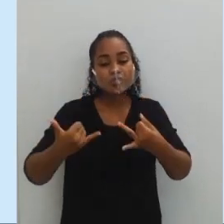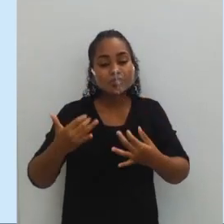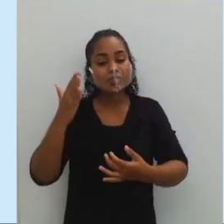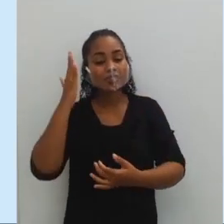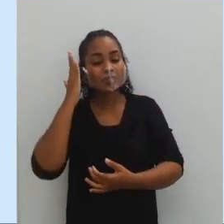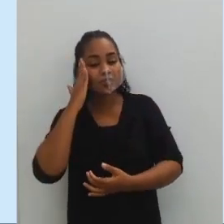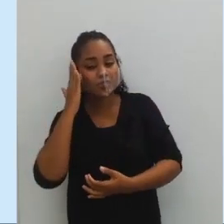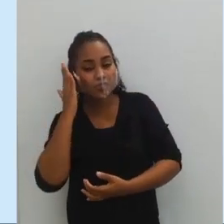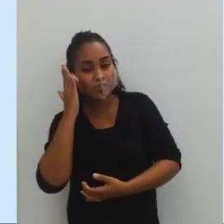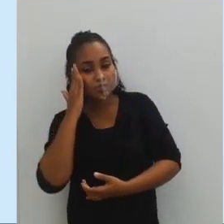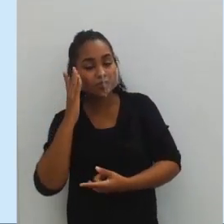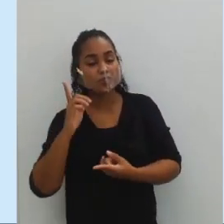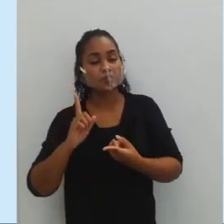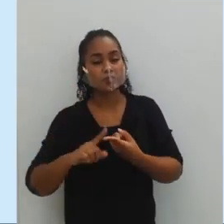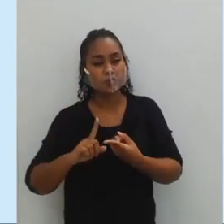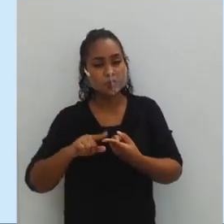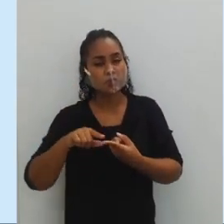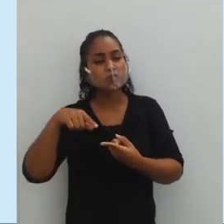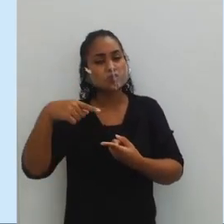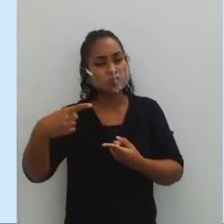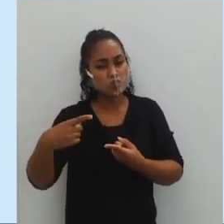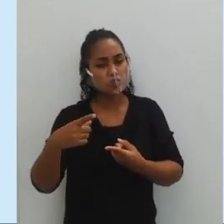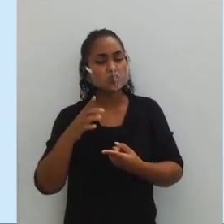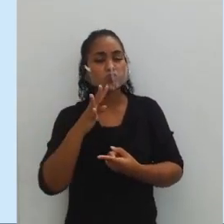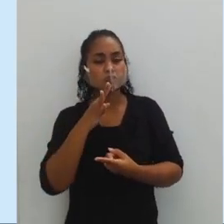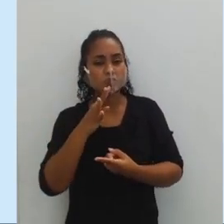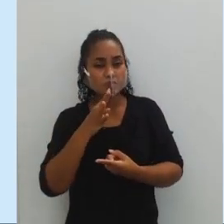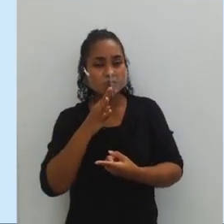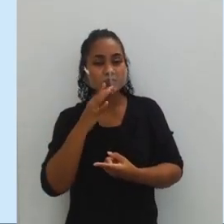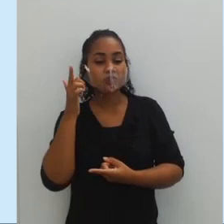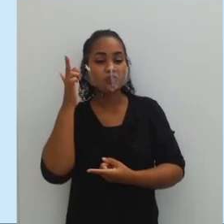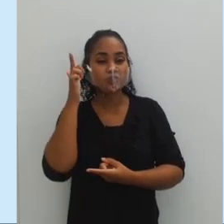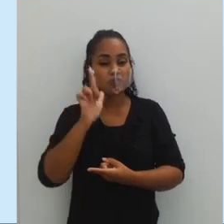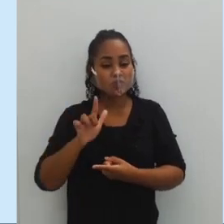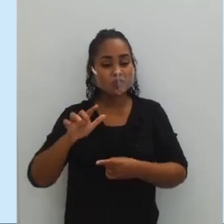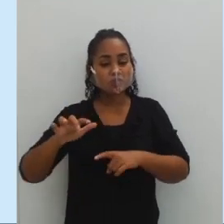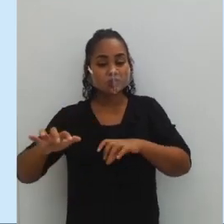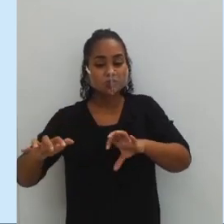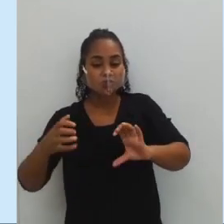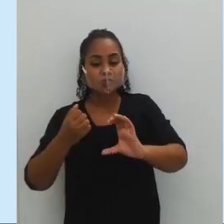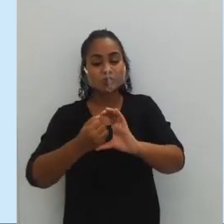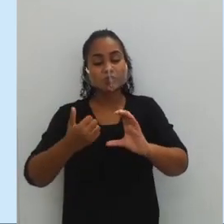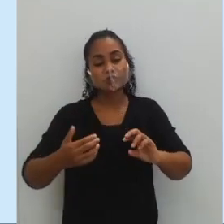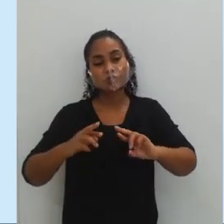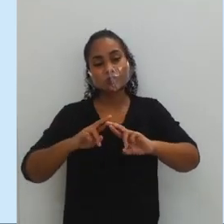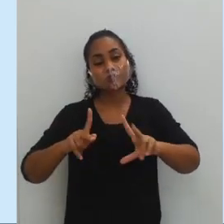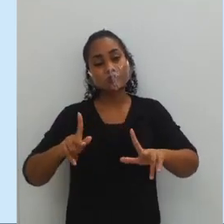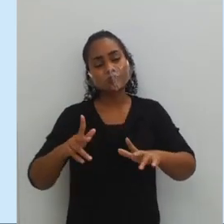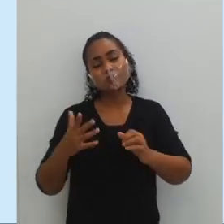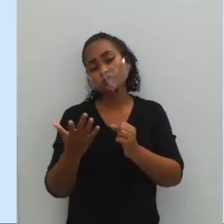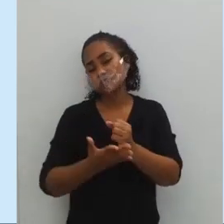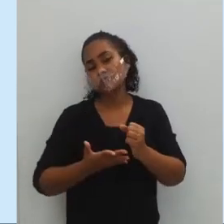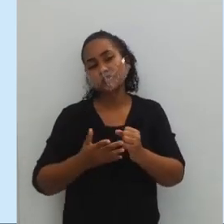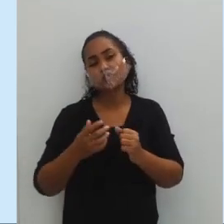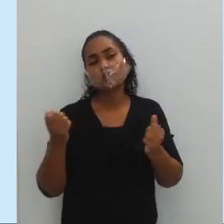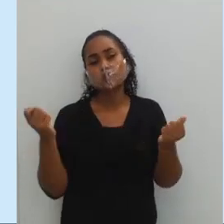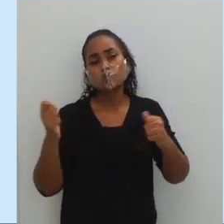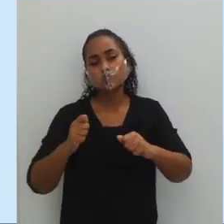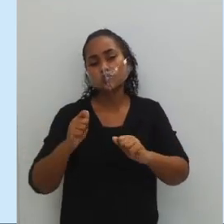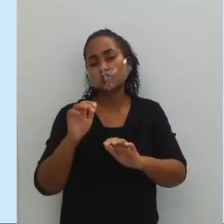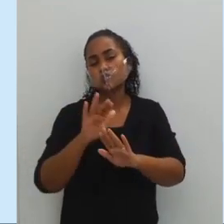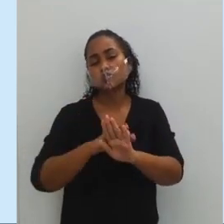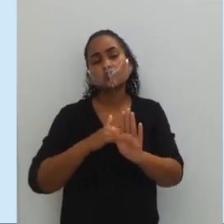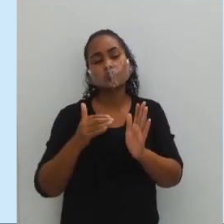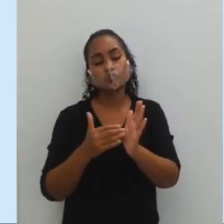entender, um pouquinho mais de outras lutas para a gente conhecer e conseguir diferenciar. Então, basicamente, a gente